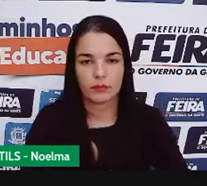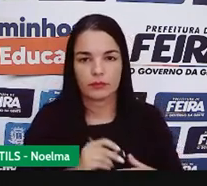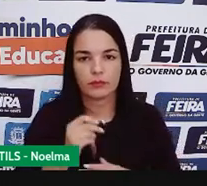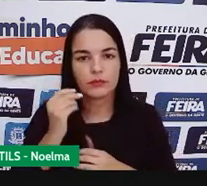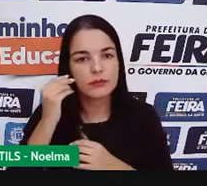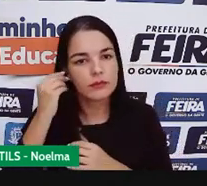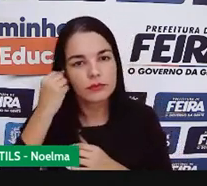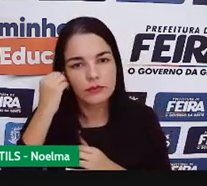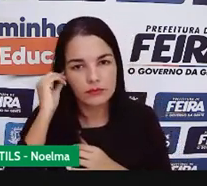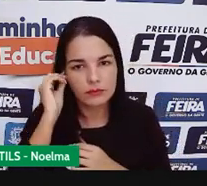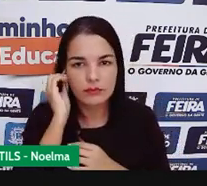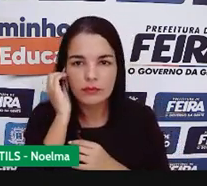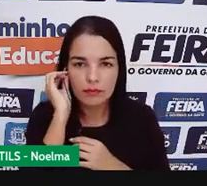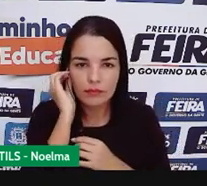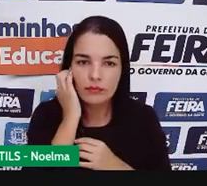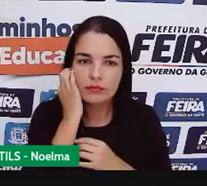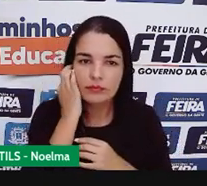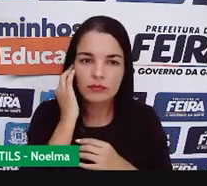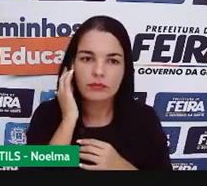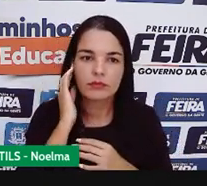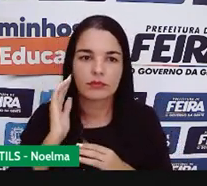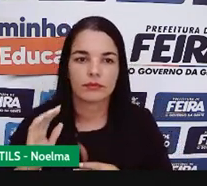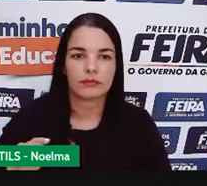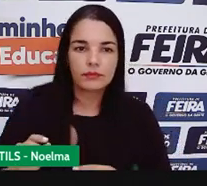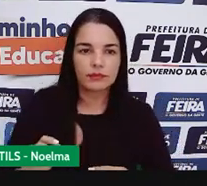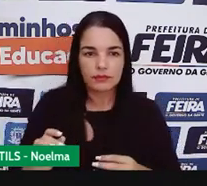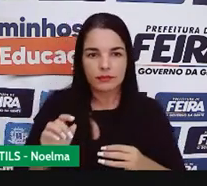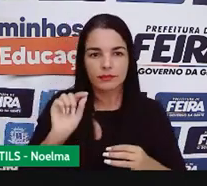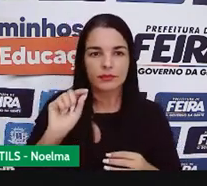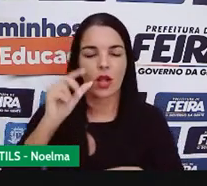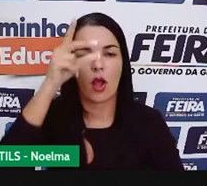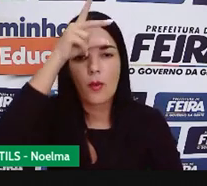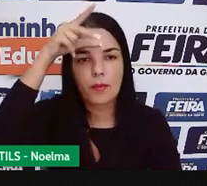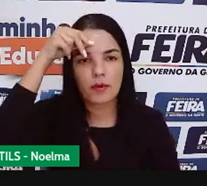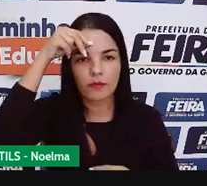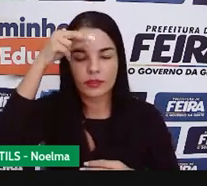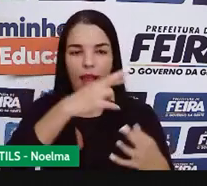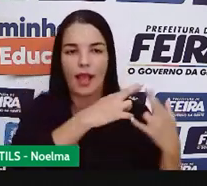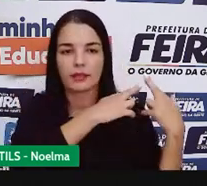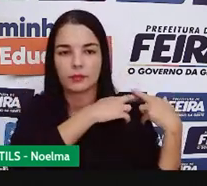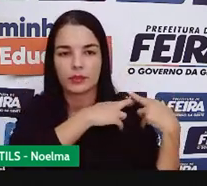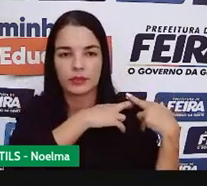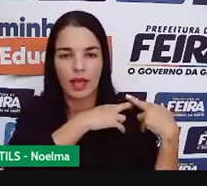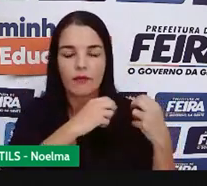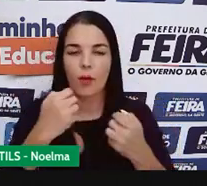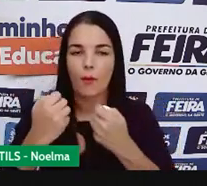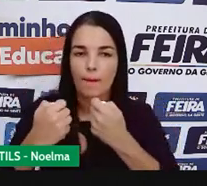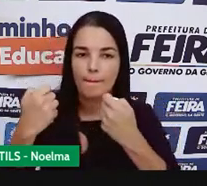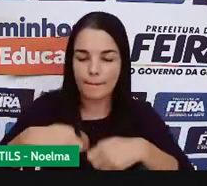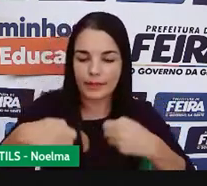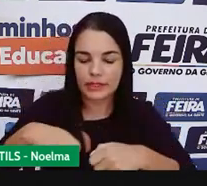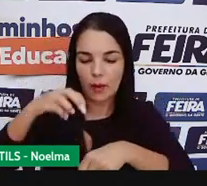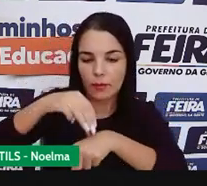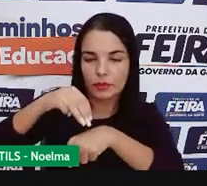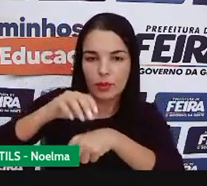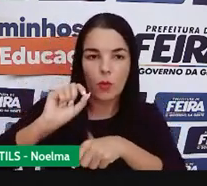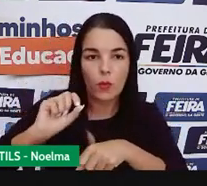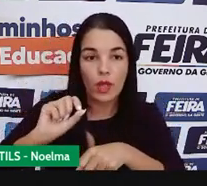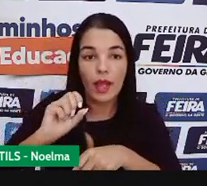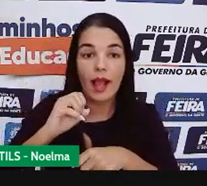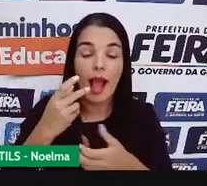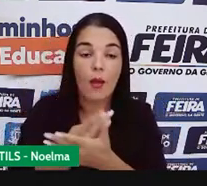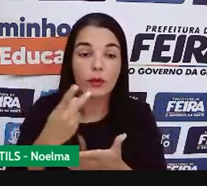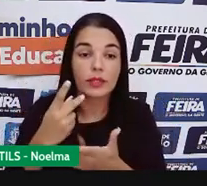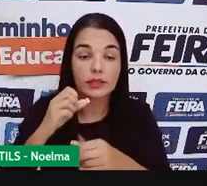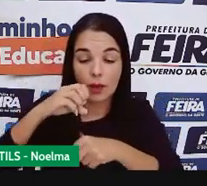O prefeito é responsável por administrar o município. É função dele decidir como vai ser distribuído o dinheiro público que vem dos impostos.